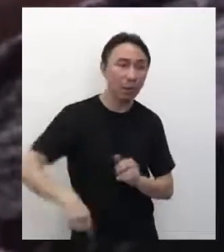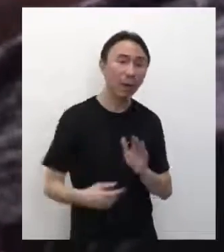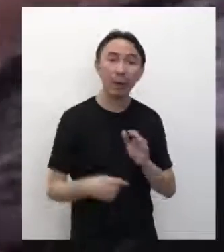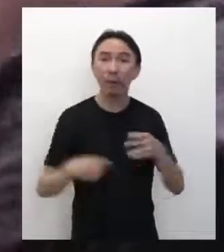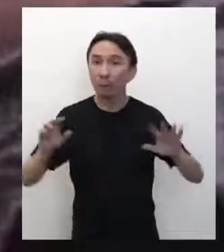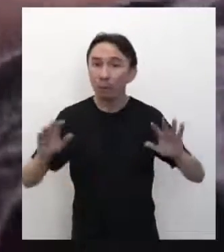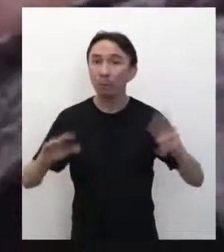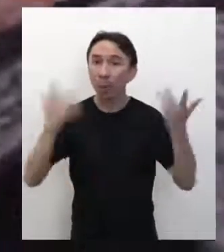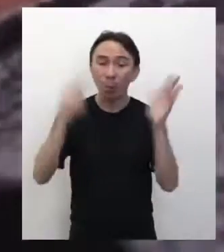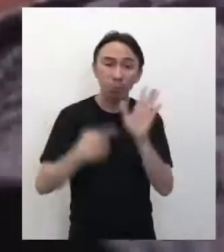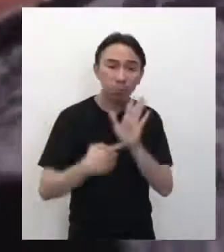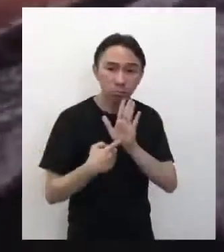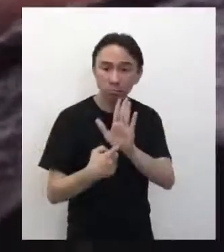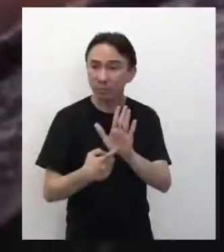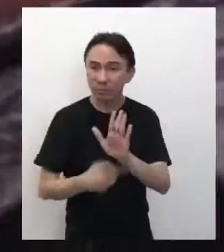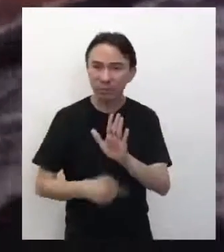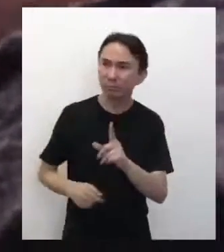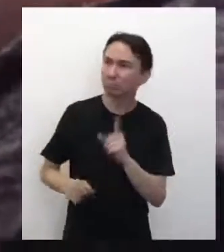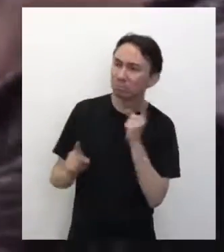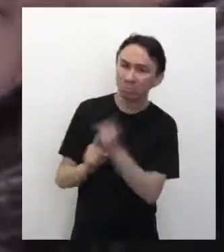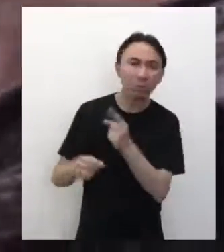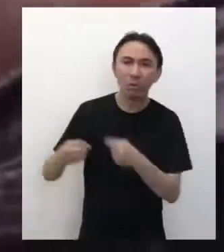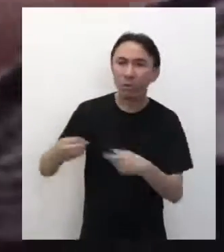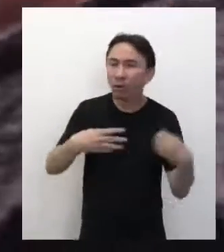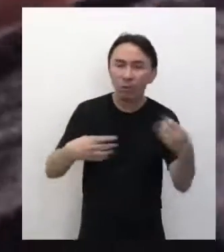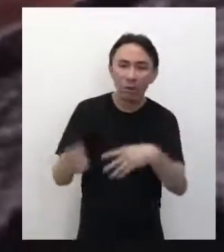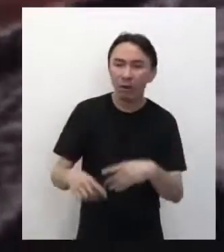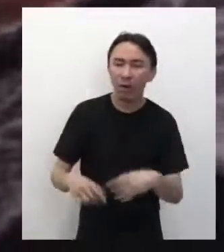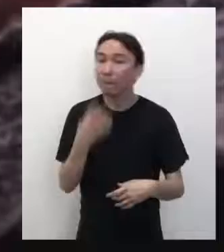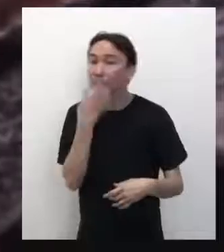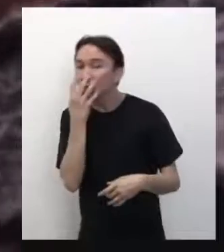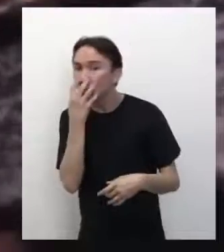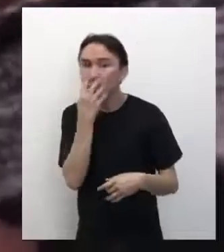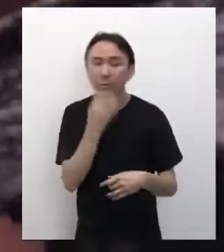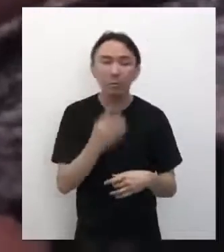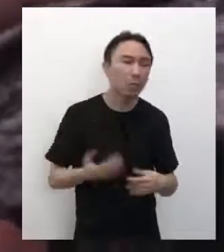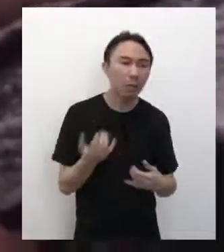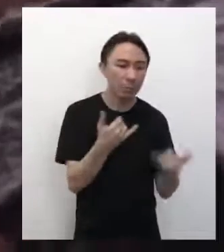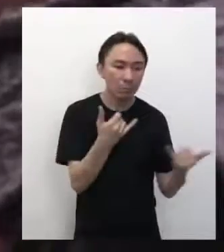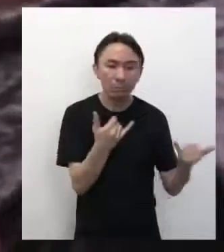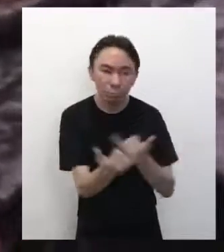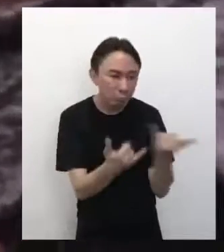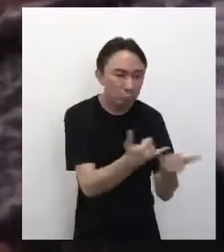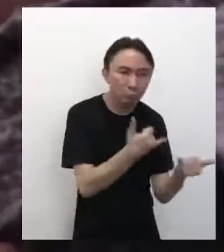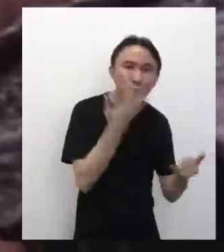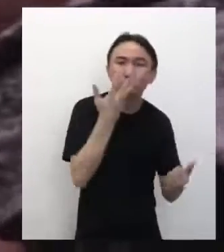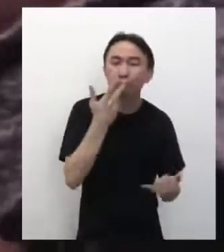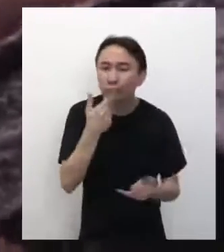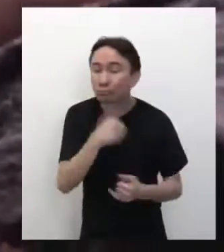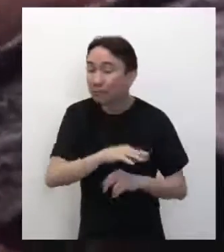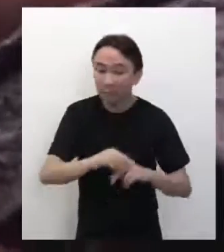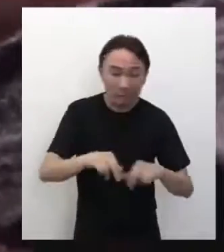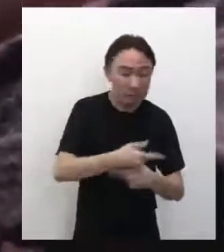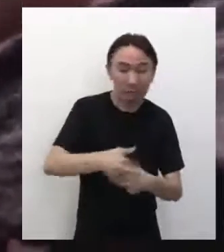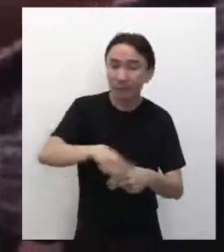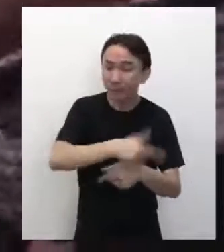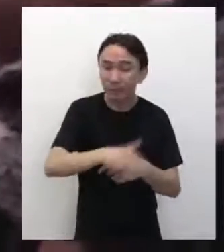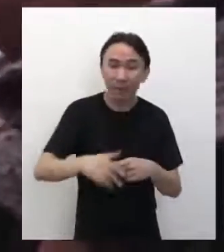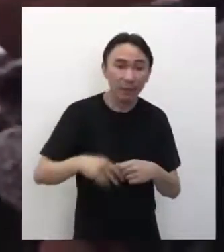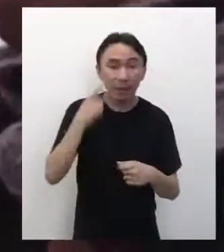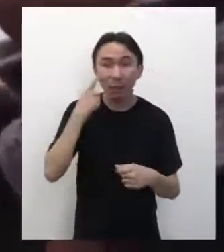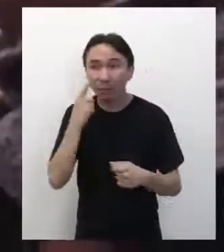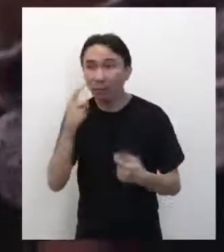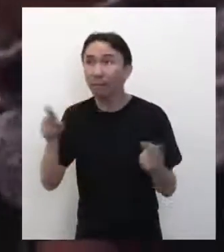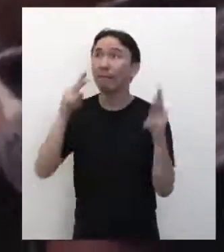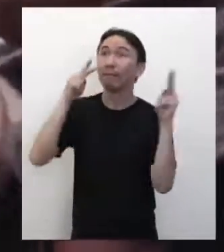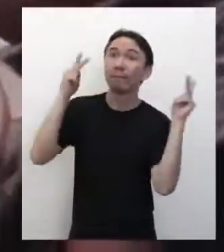novas coisas. É um cachorro, que é a criança que corre, é um fio aqui atrás, é um vento. Quando a gente chega no local, a gente monta logo o cenário, porque